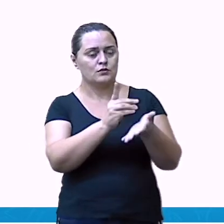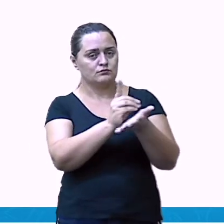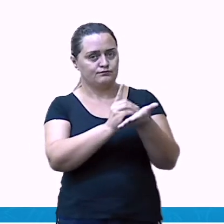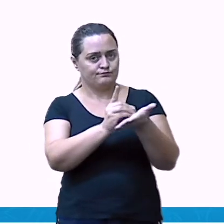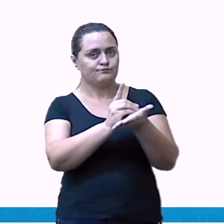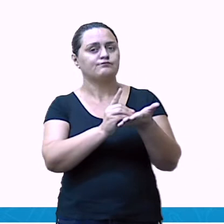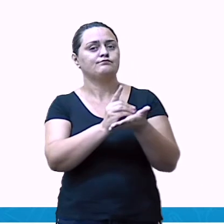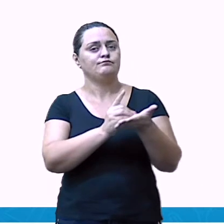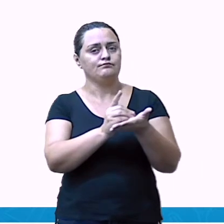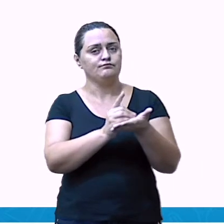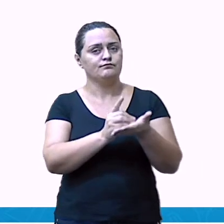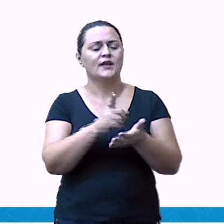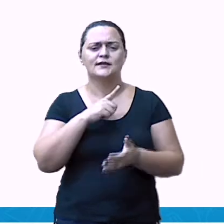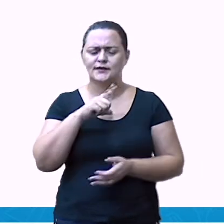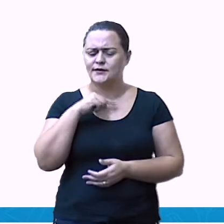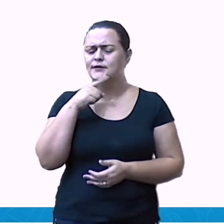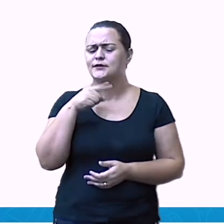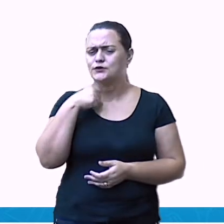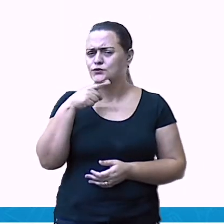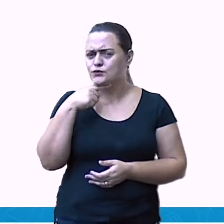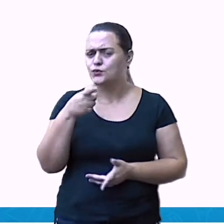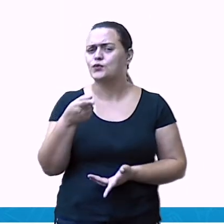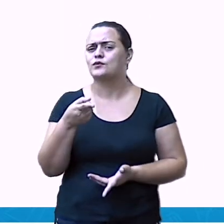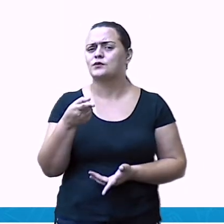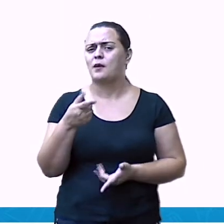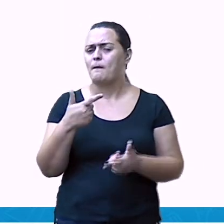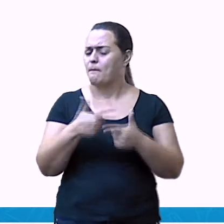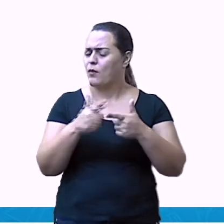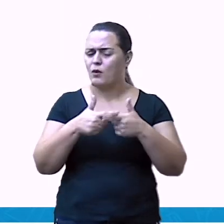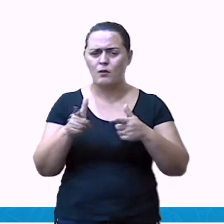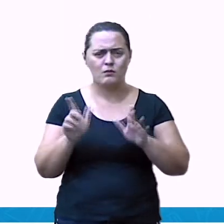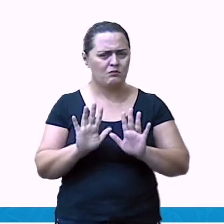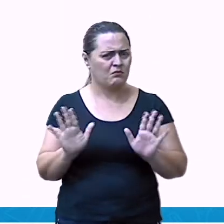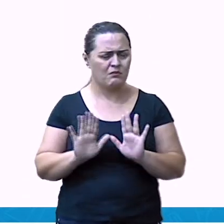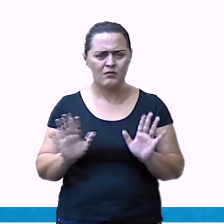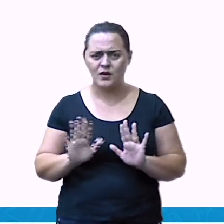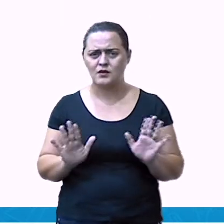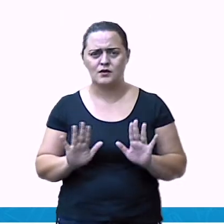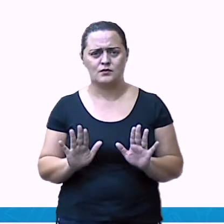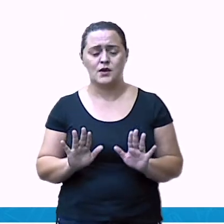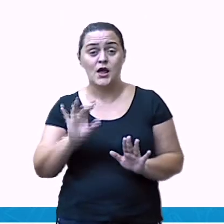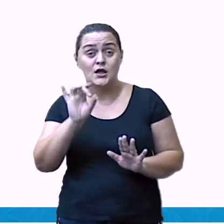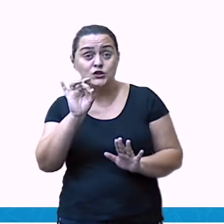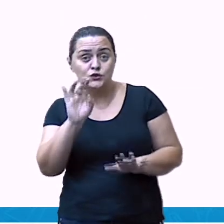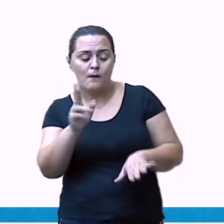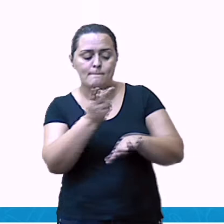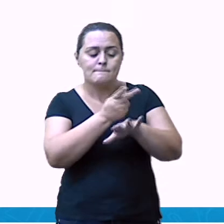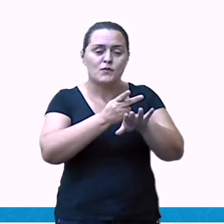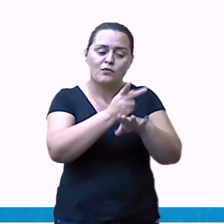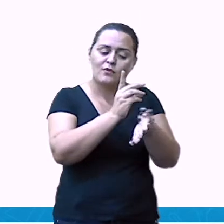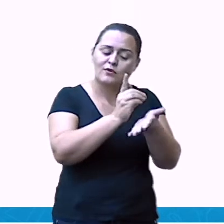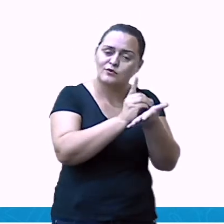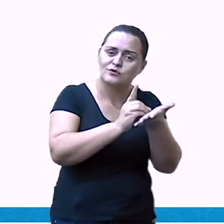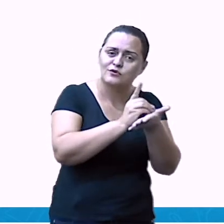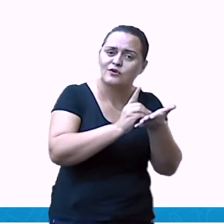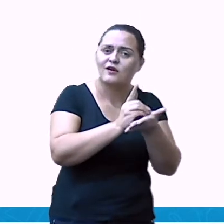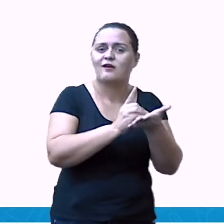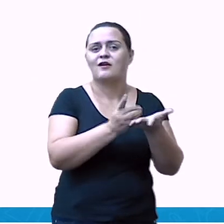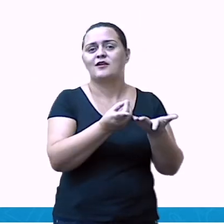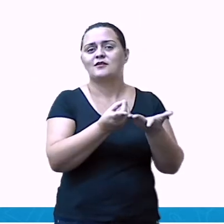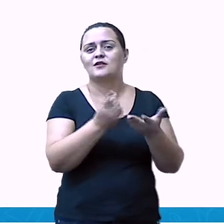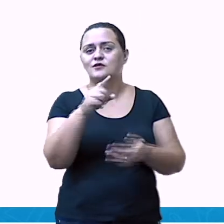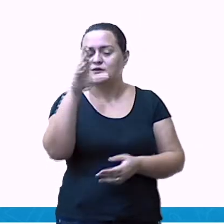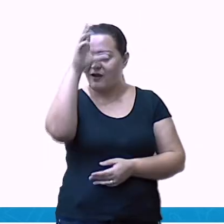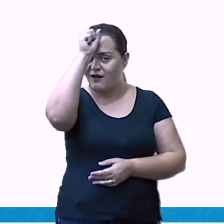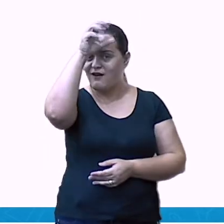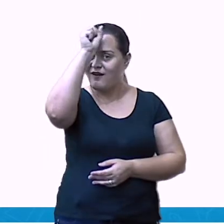assim, as dúvidas surgem sim, tá? E não se espante com elas. E é com elas que a gente aprende.